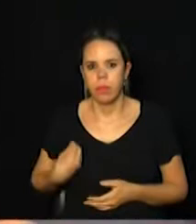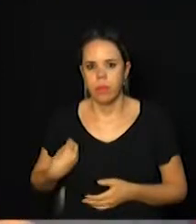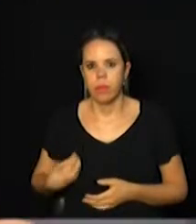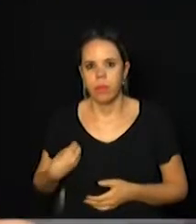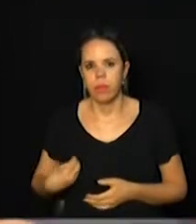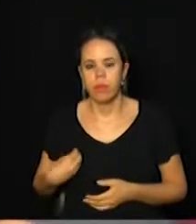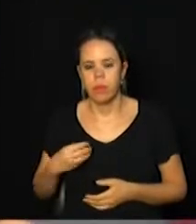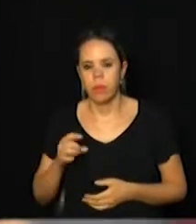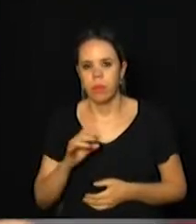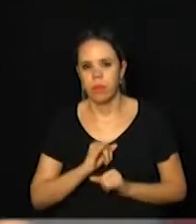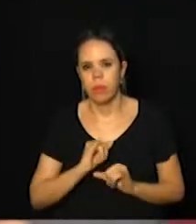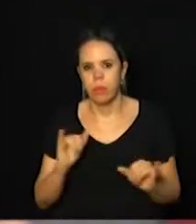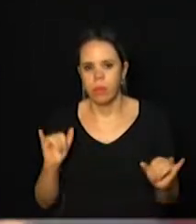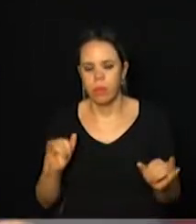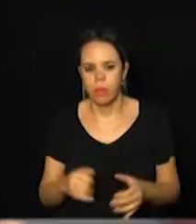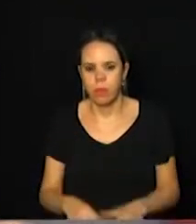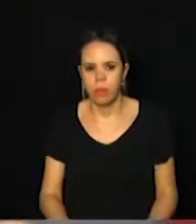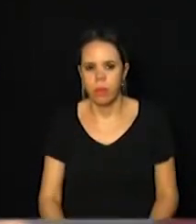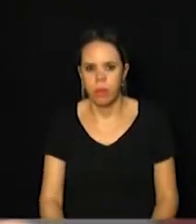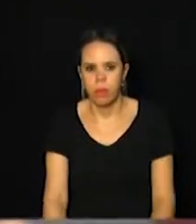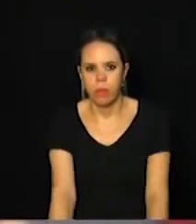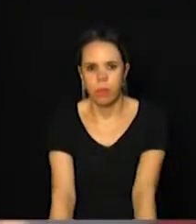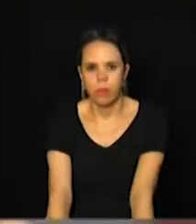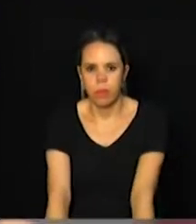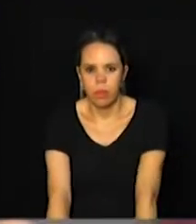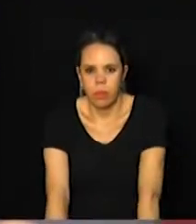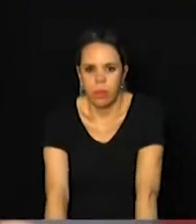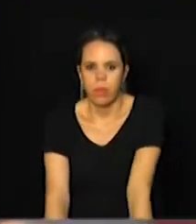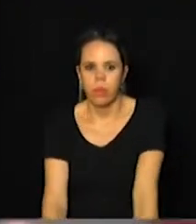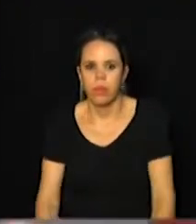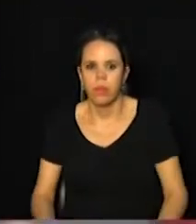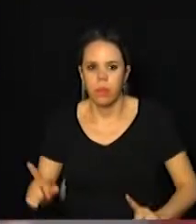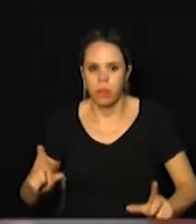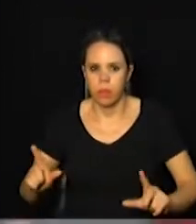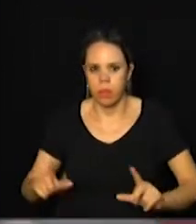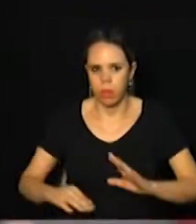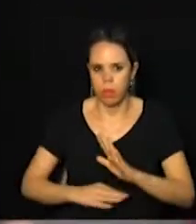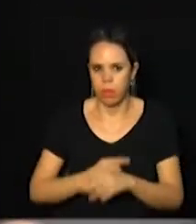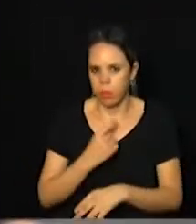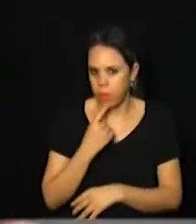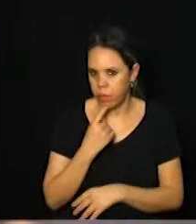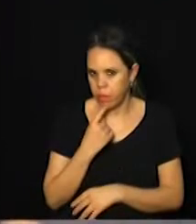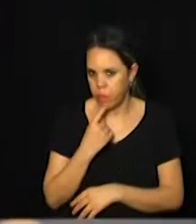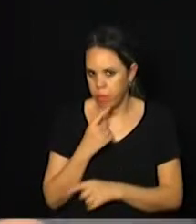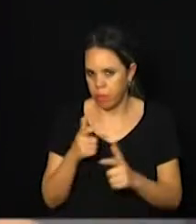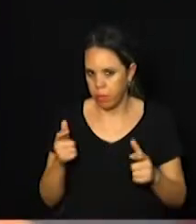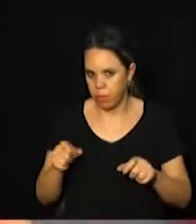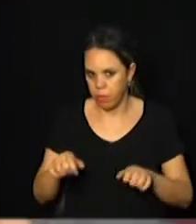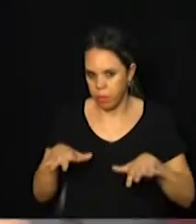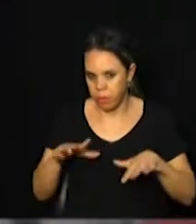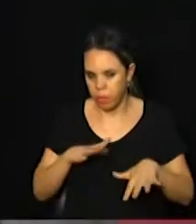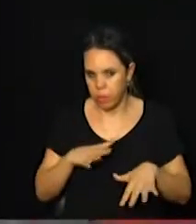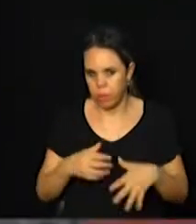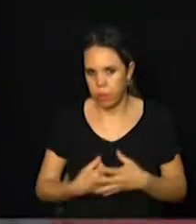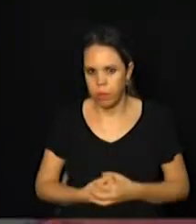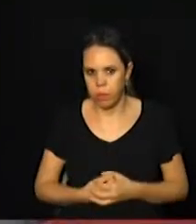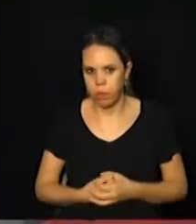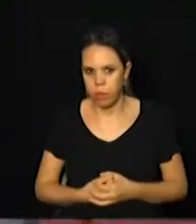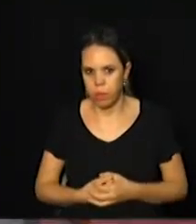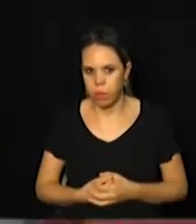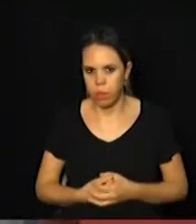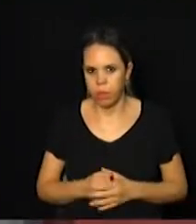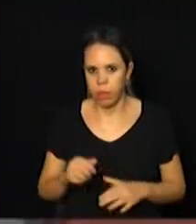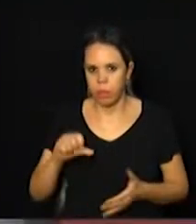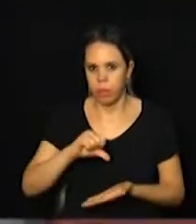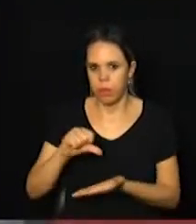vivo né só para formar o senhor estamos ao vivo pela TV Câmara de Campinas que tem uma grande audiência na cidade e também